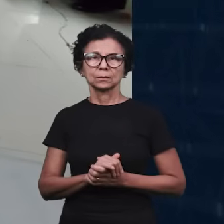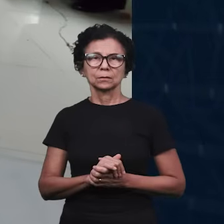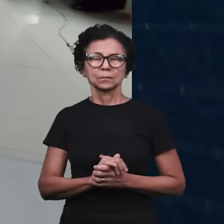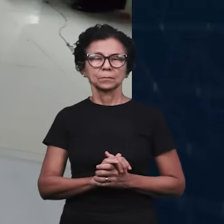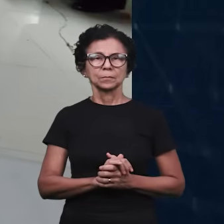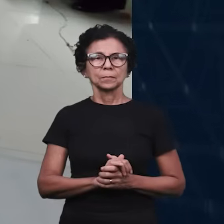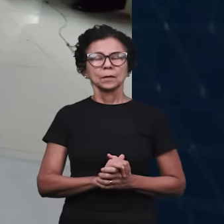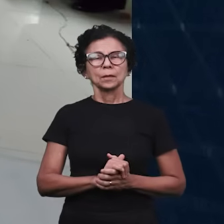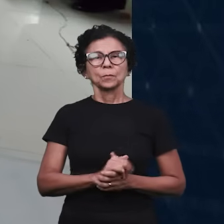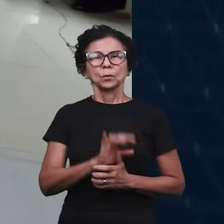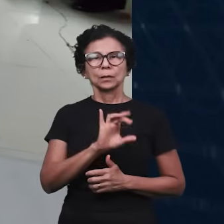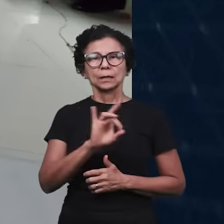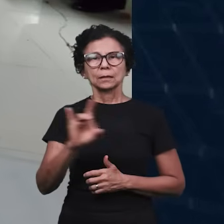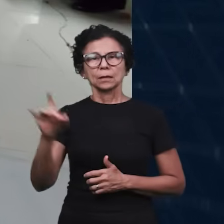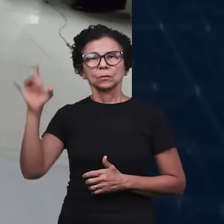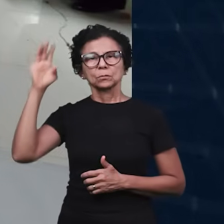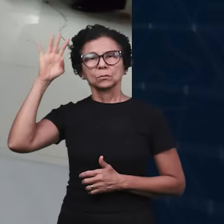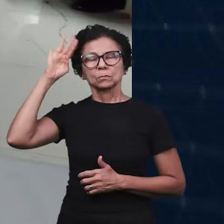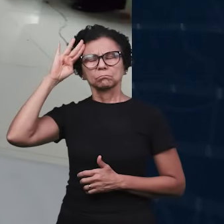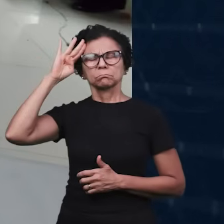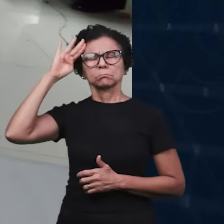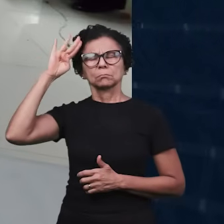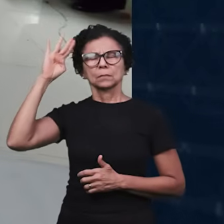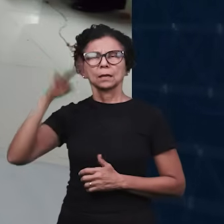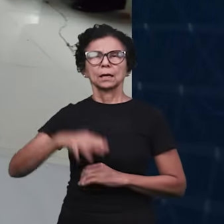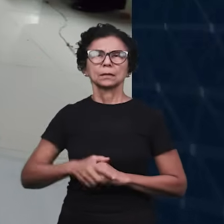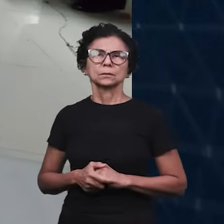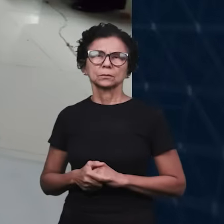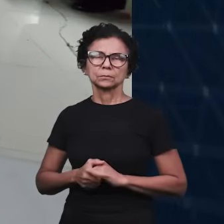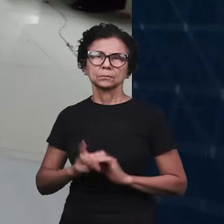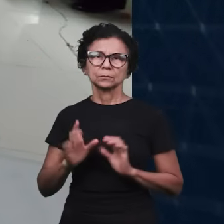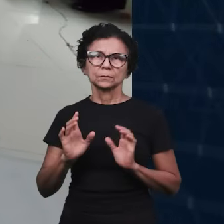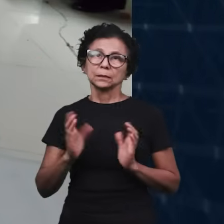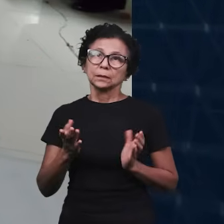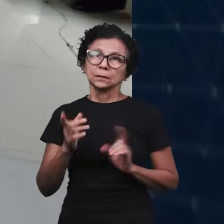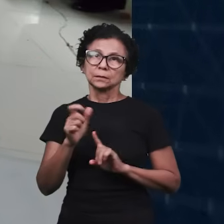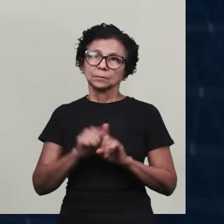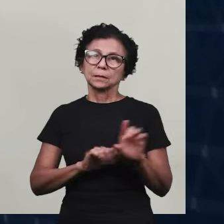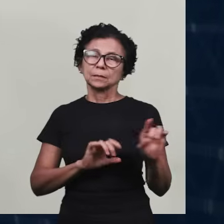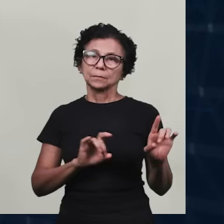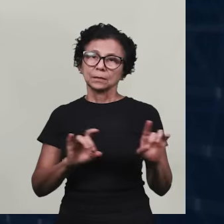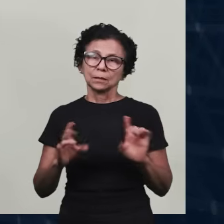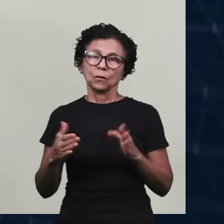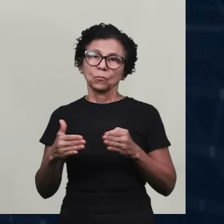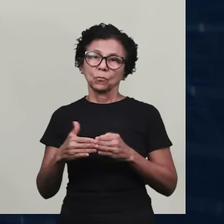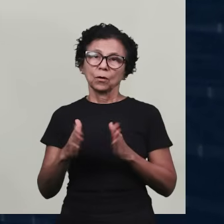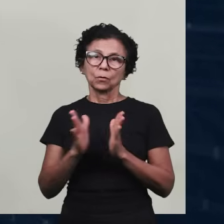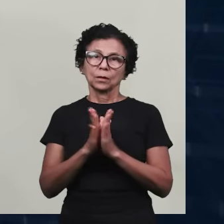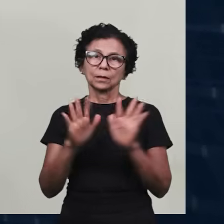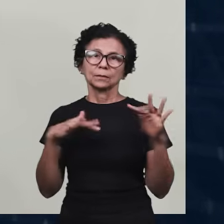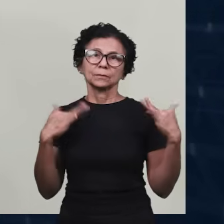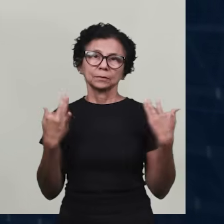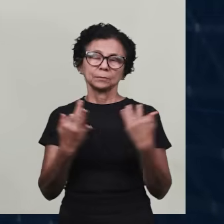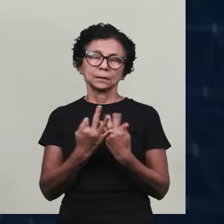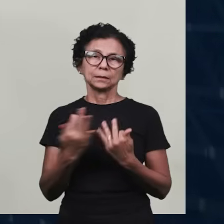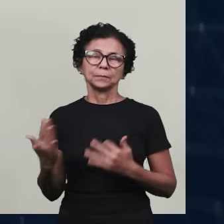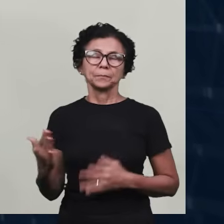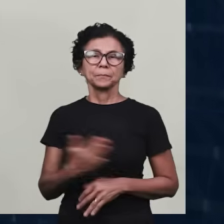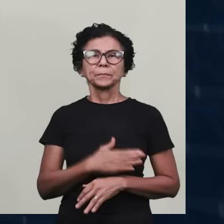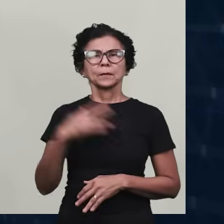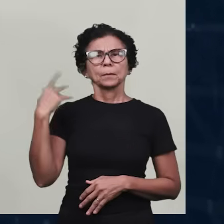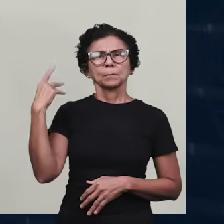por suas famílias neste mês dedicado à oração pelos familiares. A Igreja Cristã Maranata, no